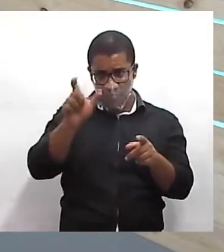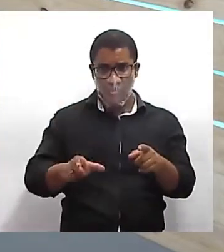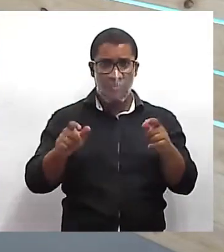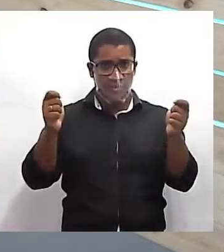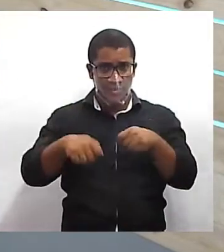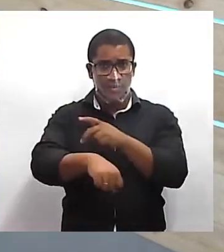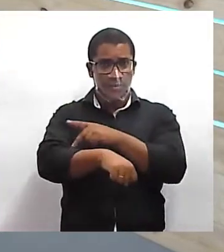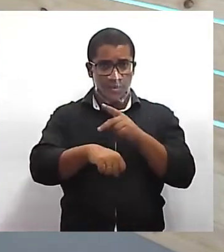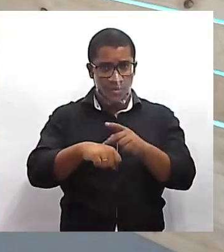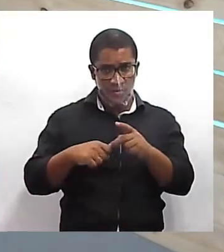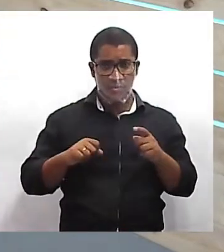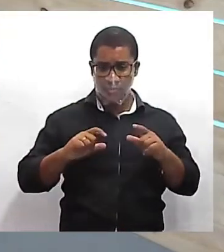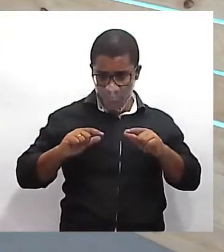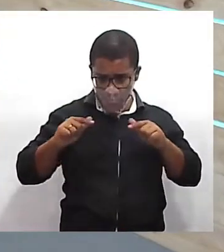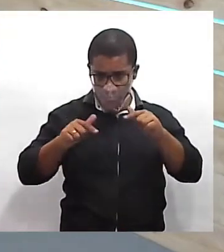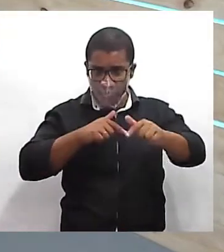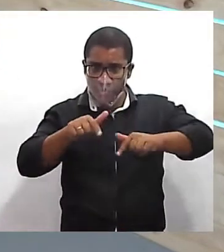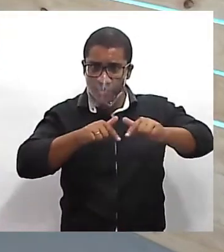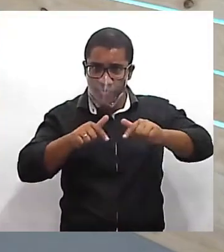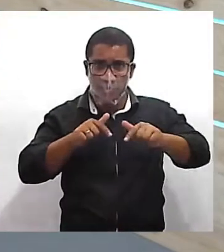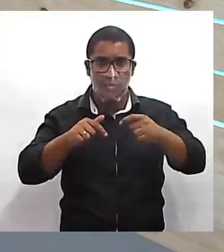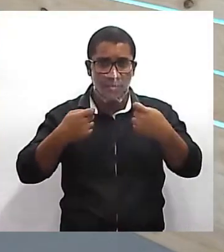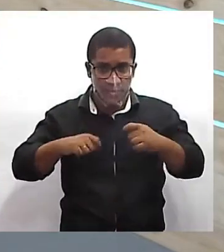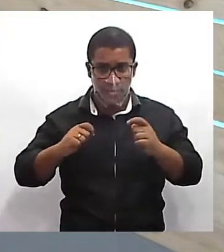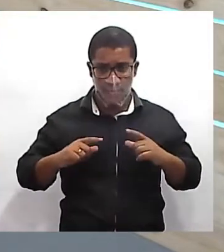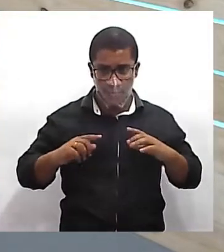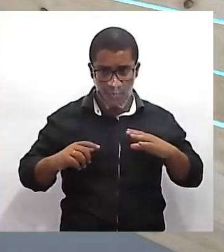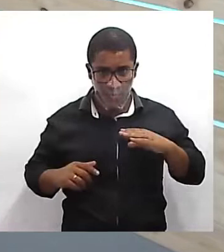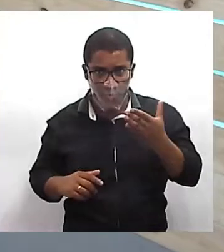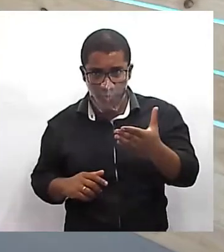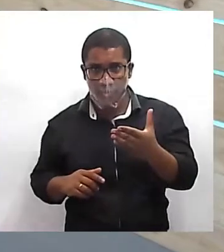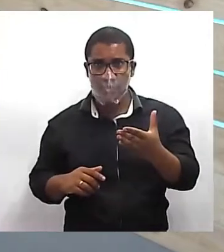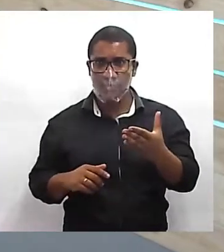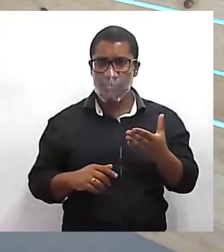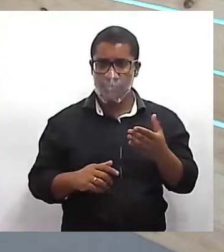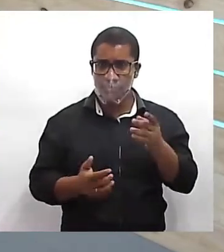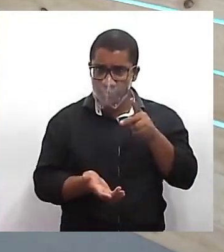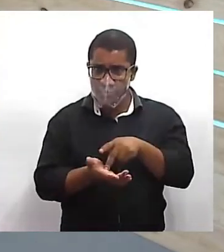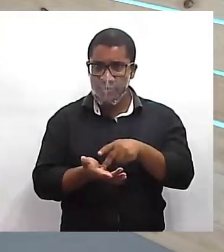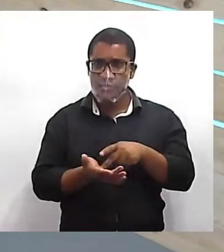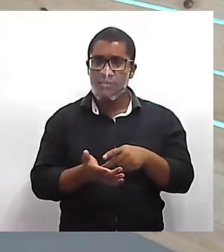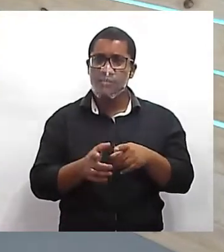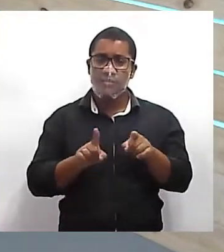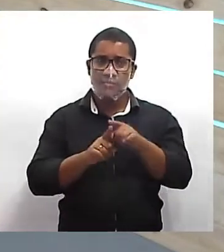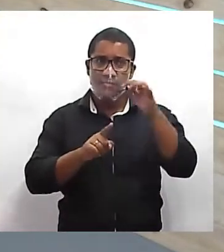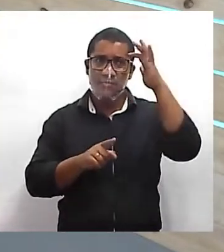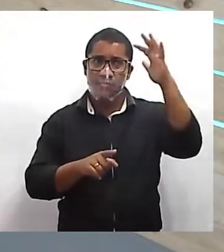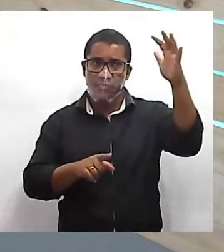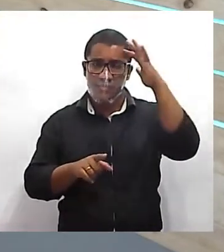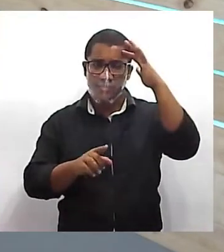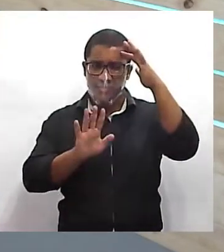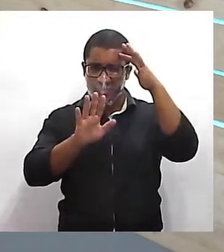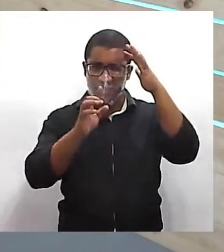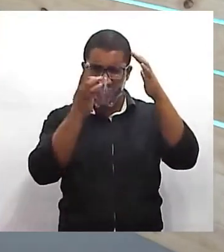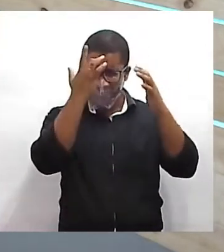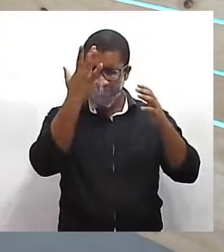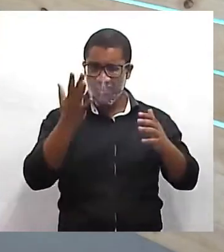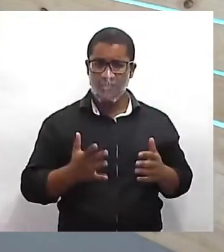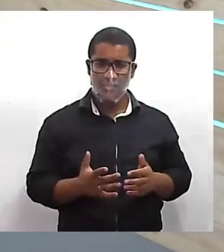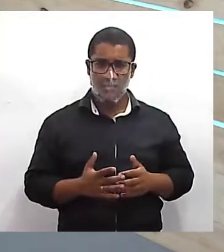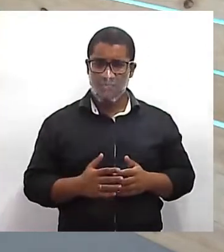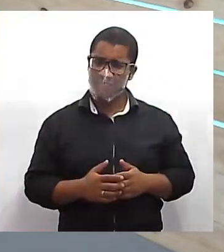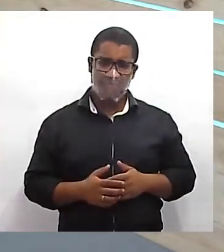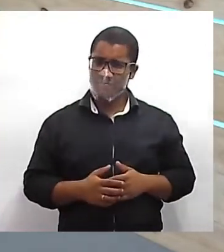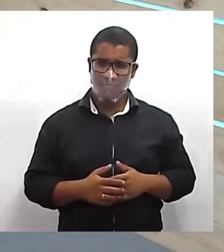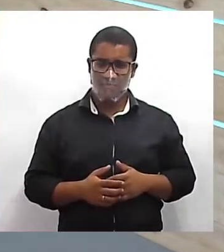pedagógica é ter plenamente a capacidade de agir e refletir. Não nos parece tarefa fácil isso, né?